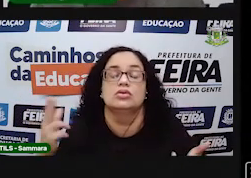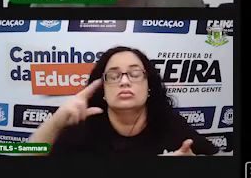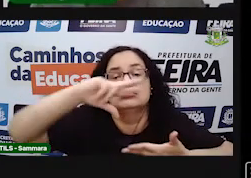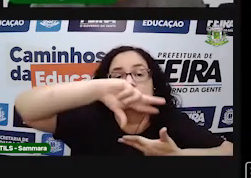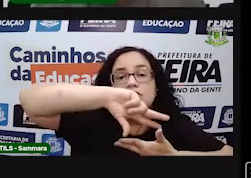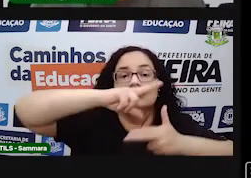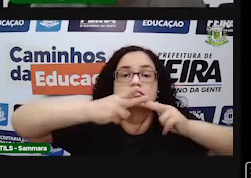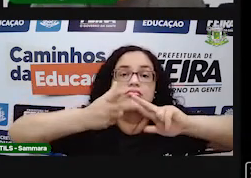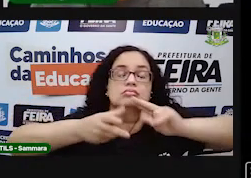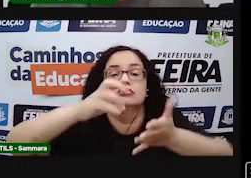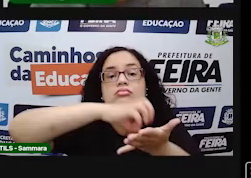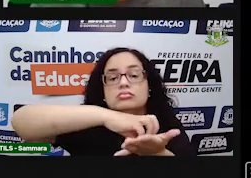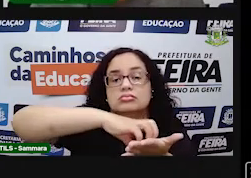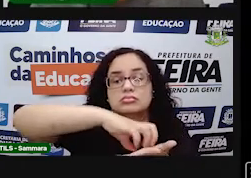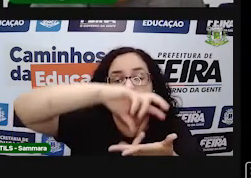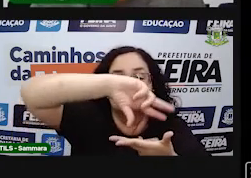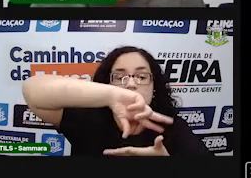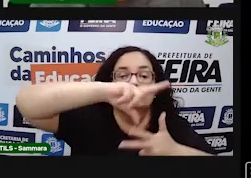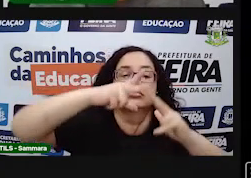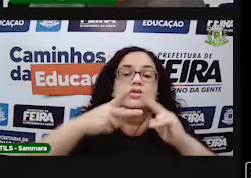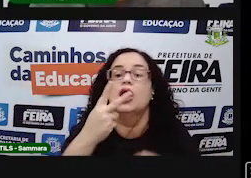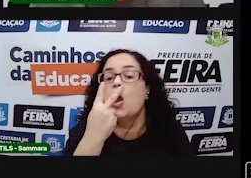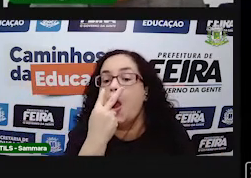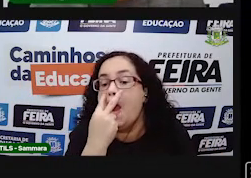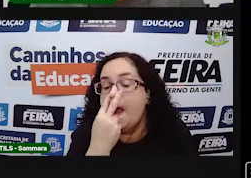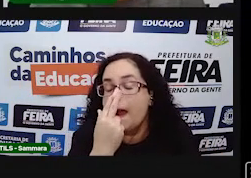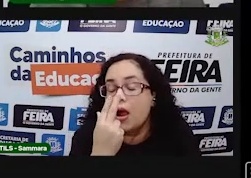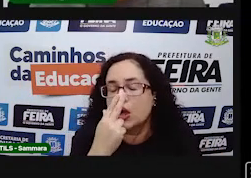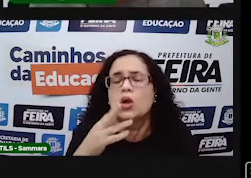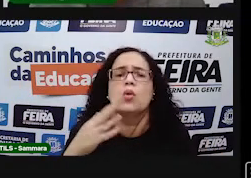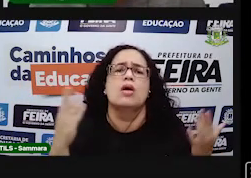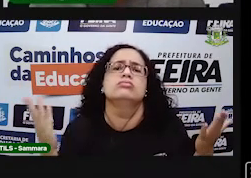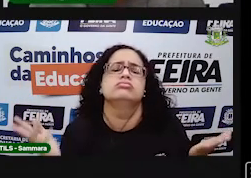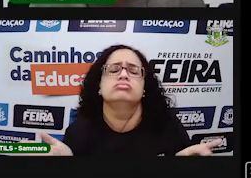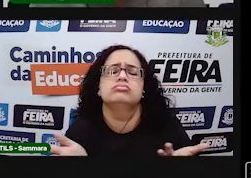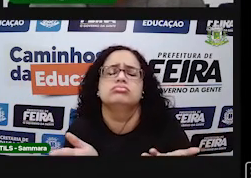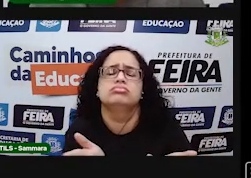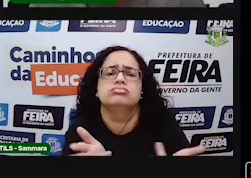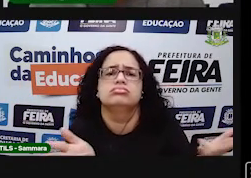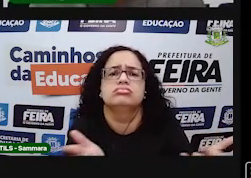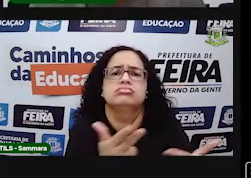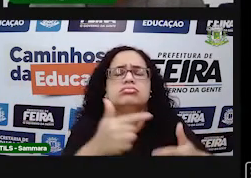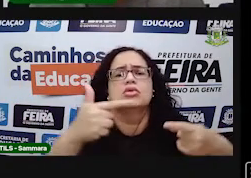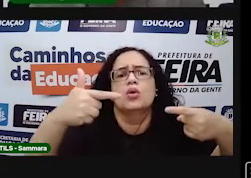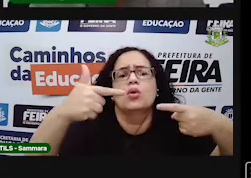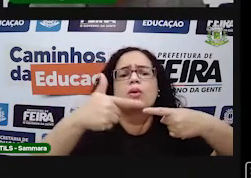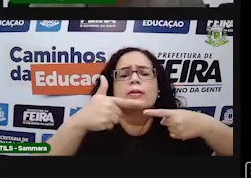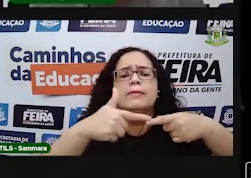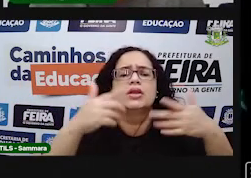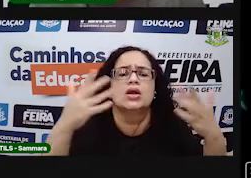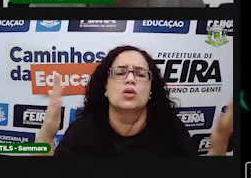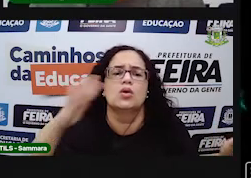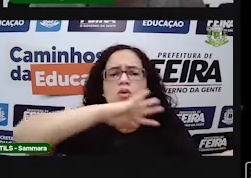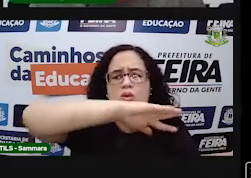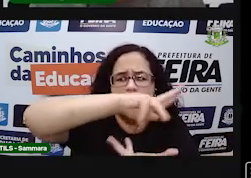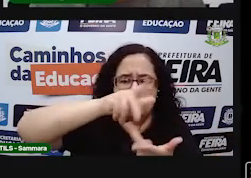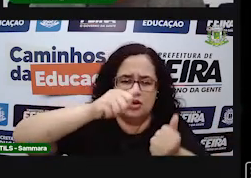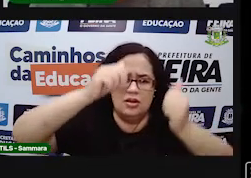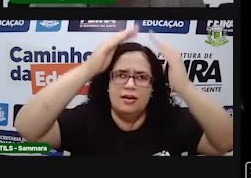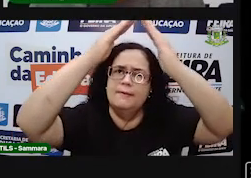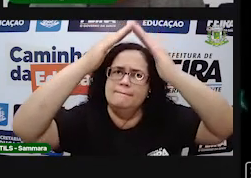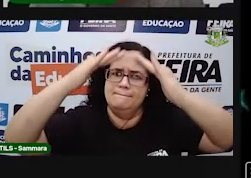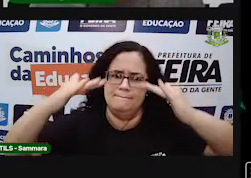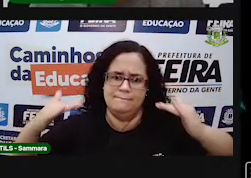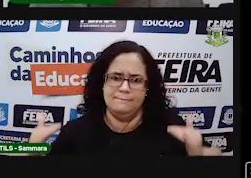sólido geométrico. Então, o planeta Terra, o formato dela, se aproxima de que tipo de sólido geométrico? É